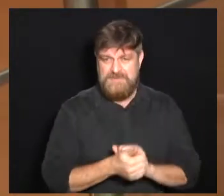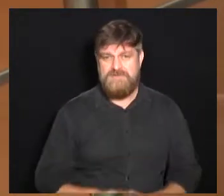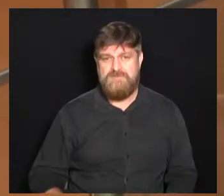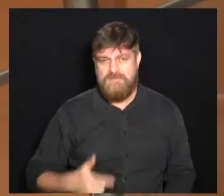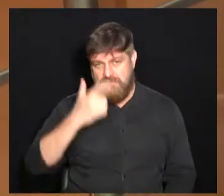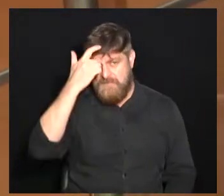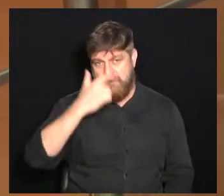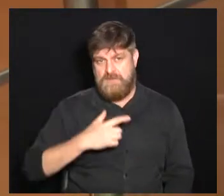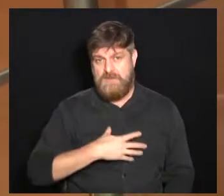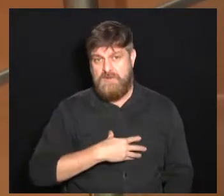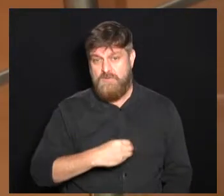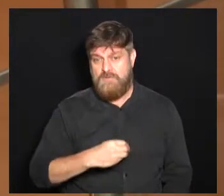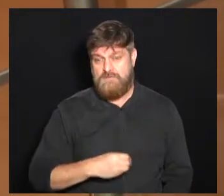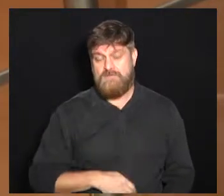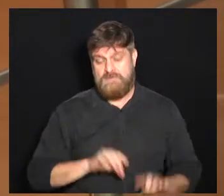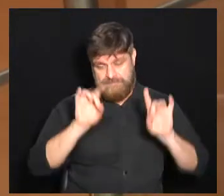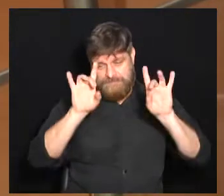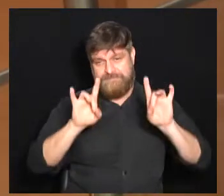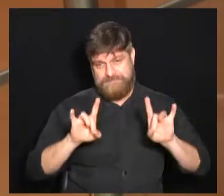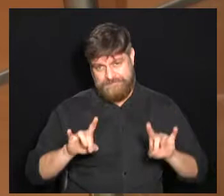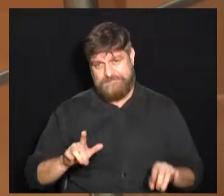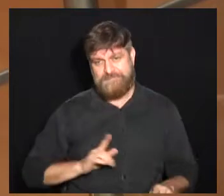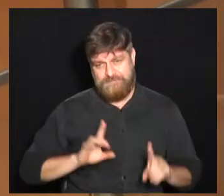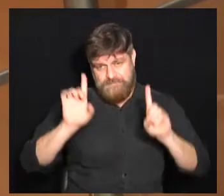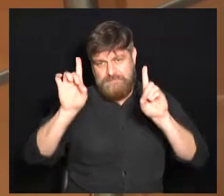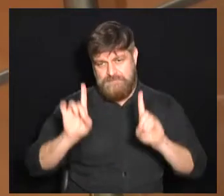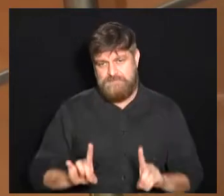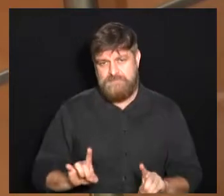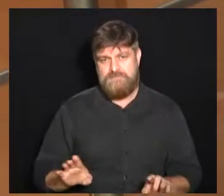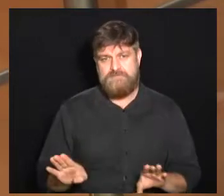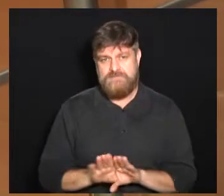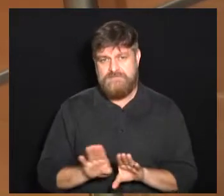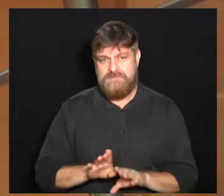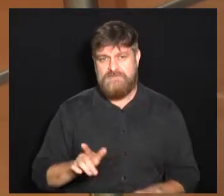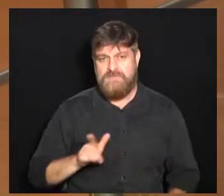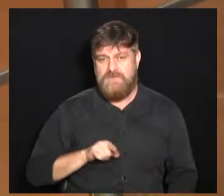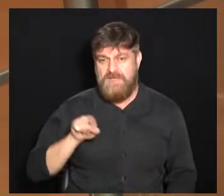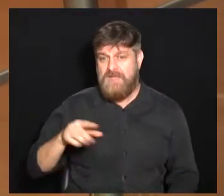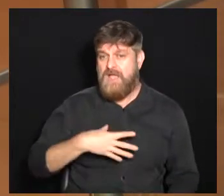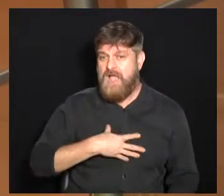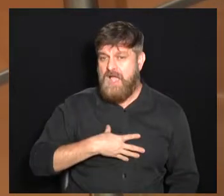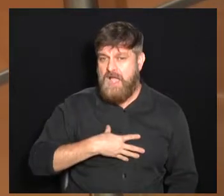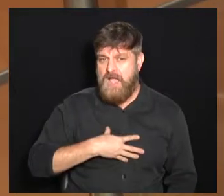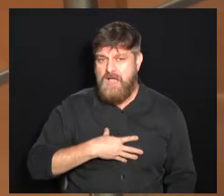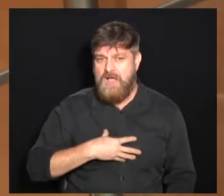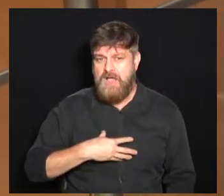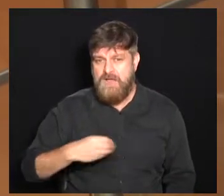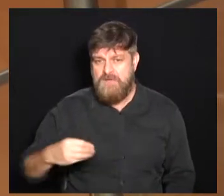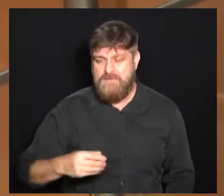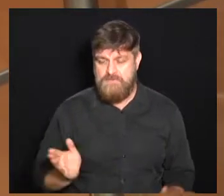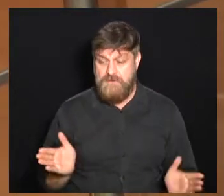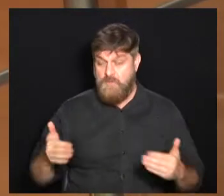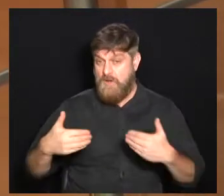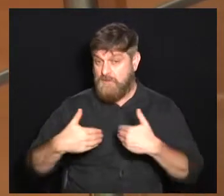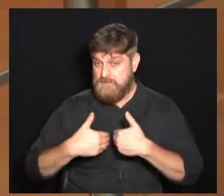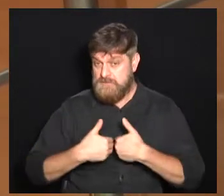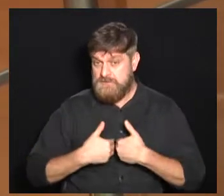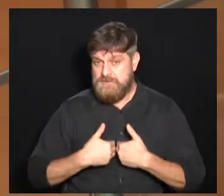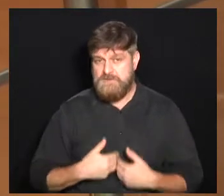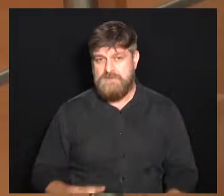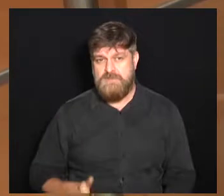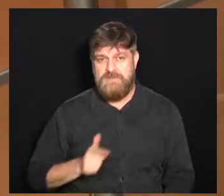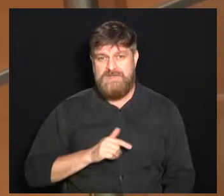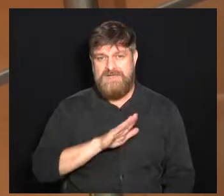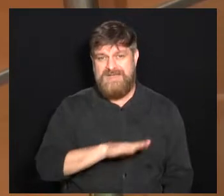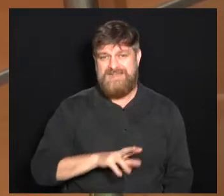eu tenho um filho especial, tem mãe, ela não pôde vir, ela tem um filho que tem autismo, e a criança